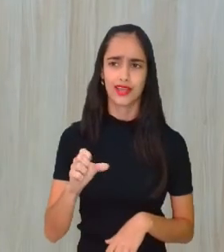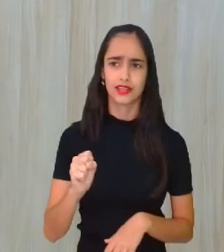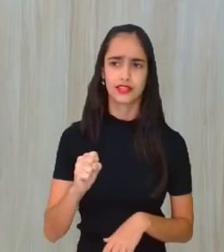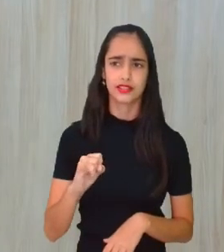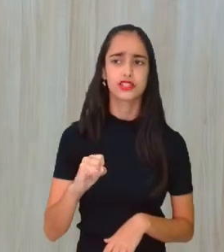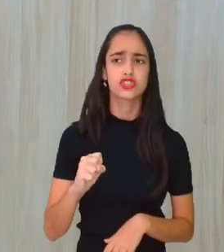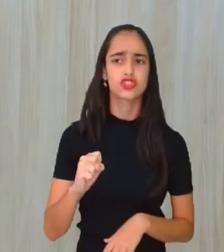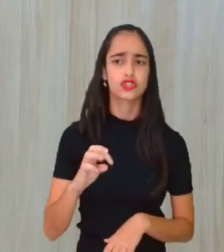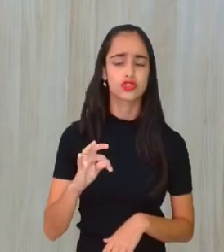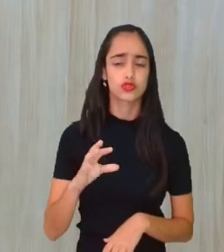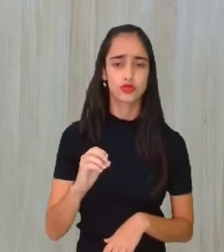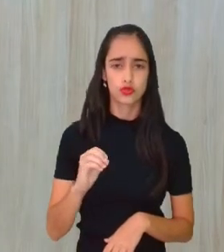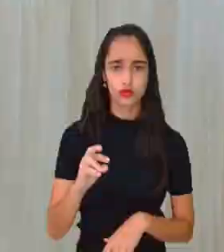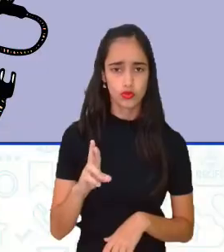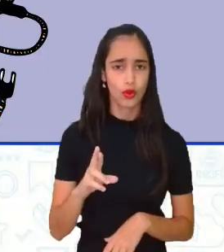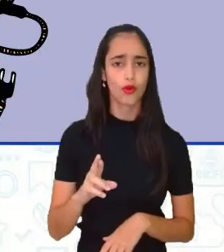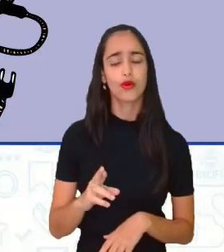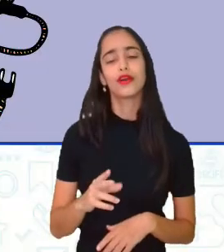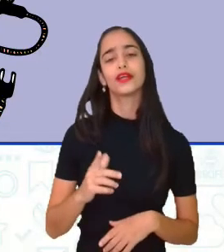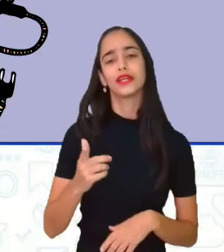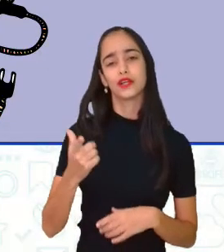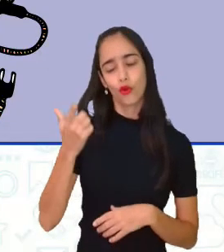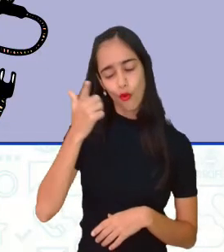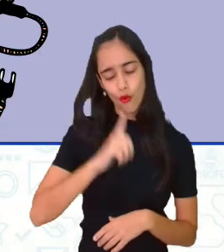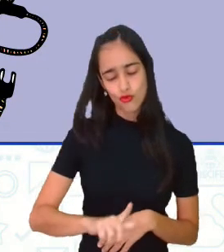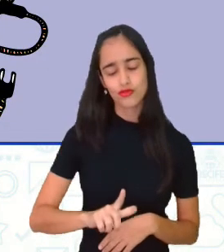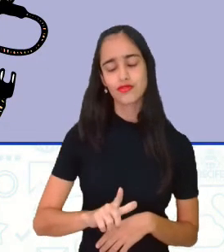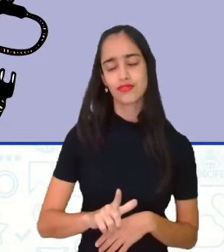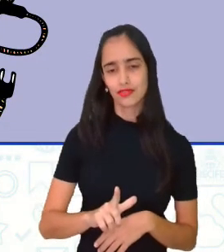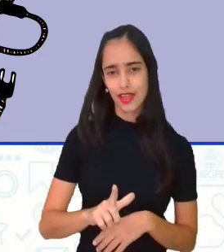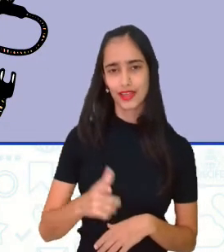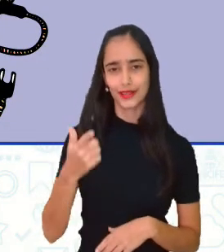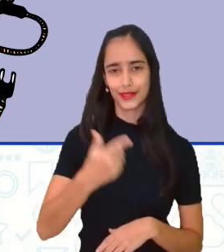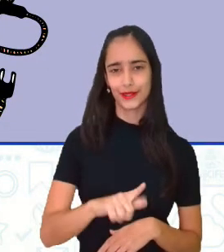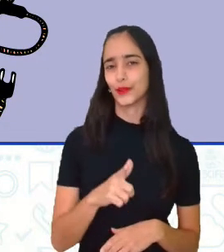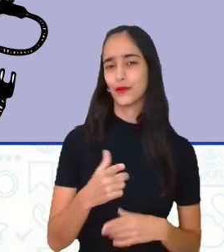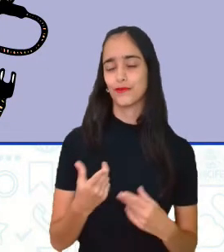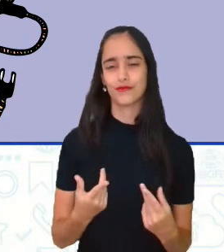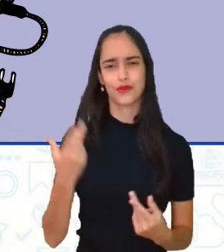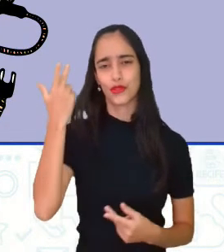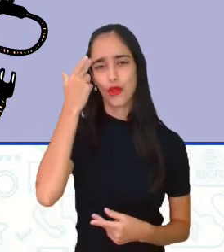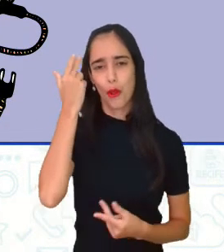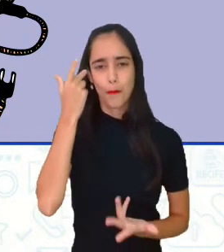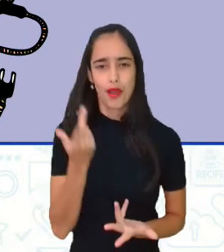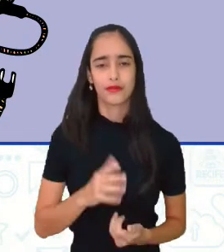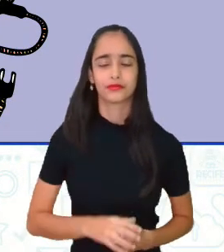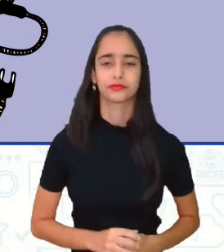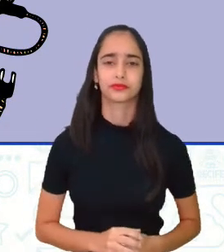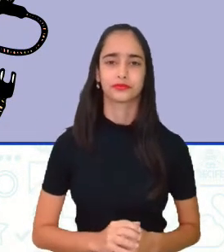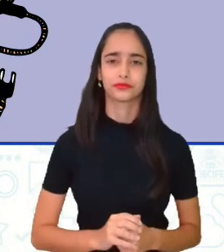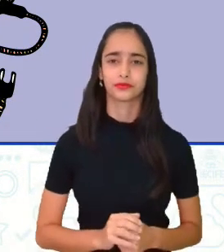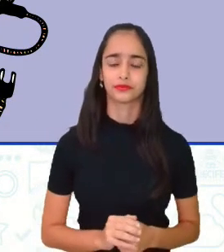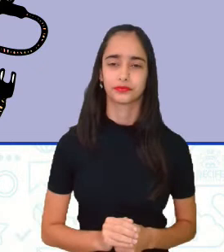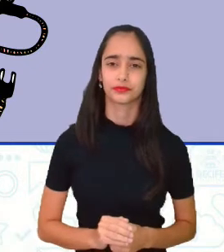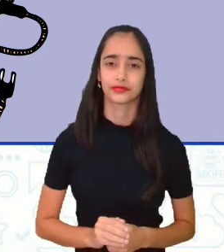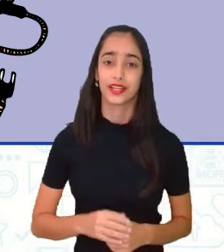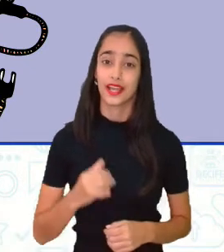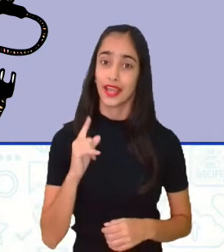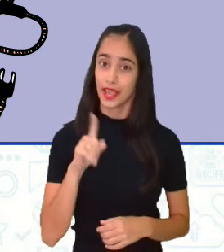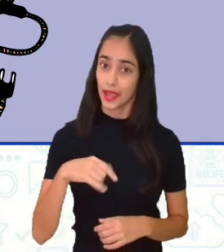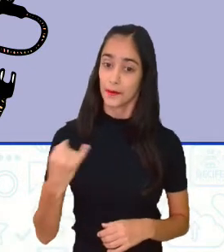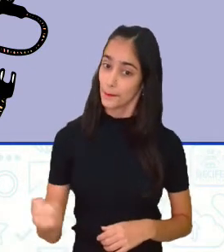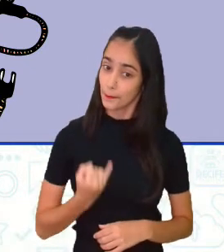observe aí que ele tem a sua importância, ele controla realmente a passagem da corrente elétrica, é sua